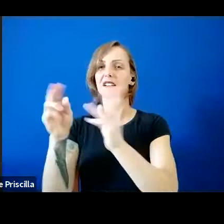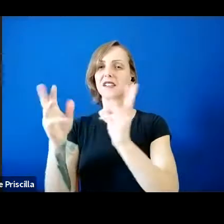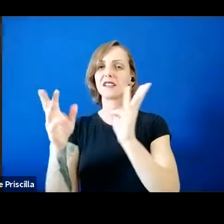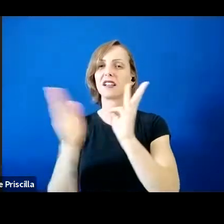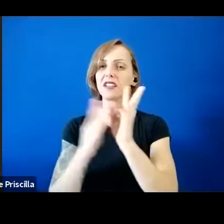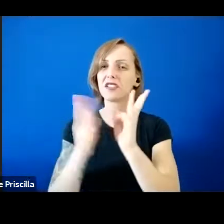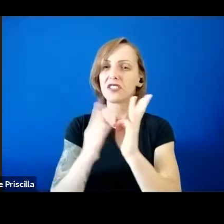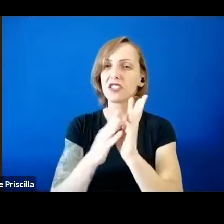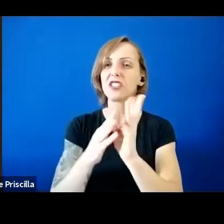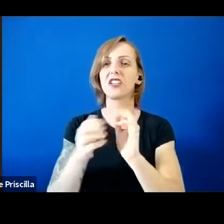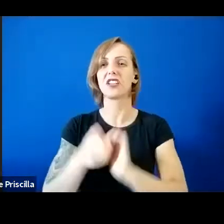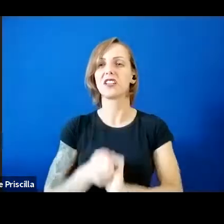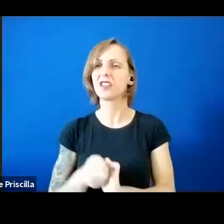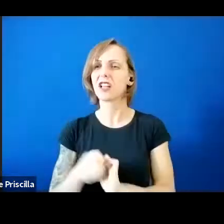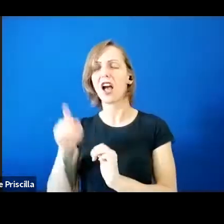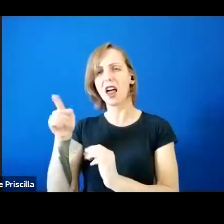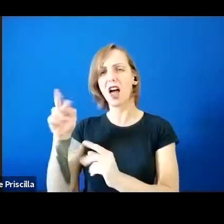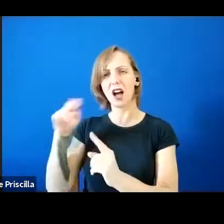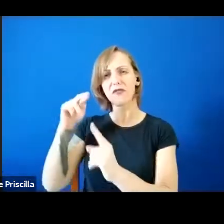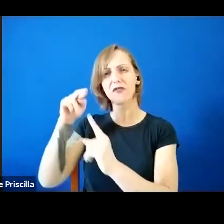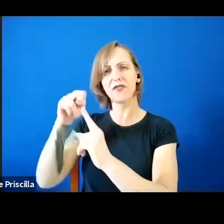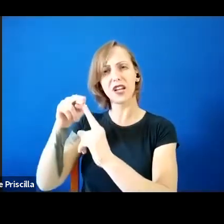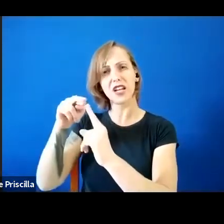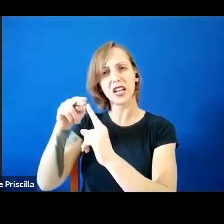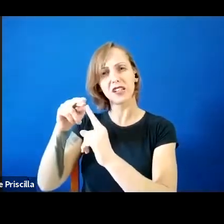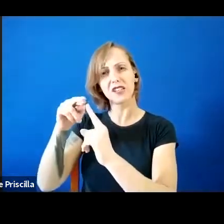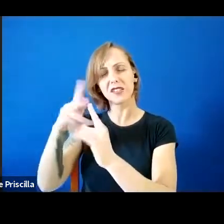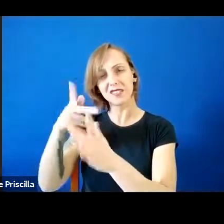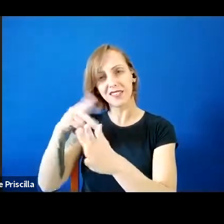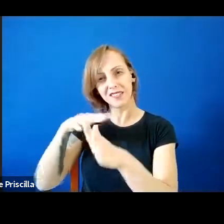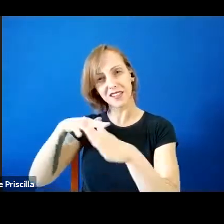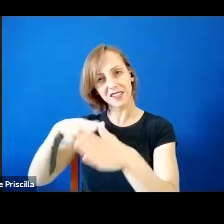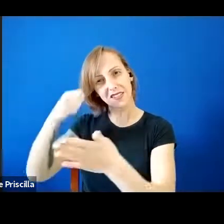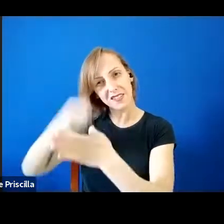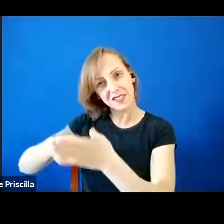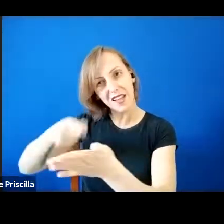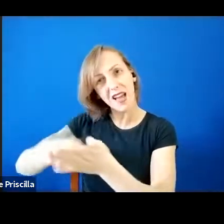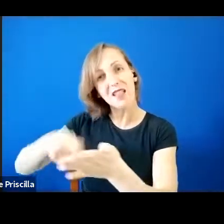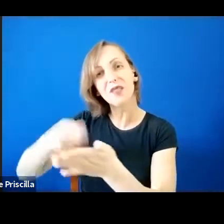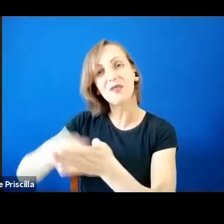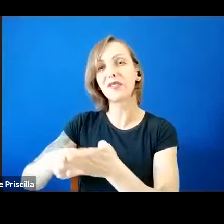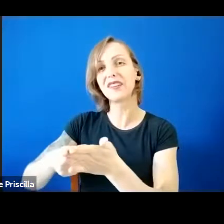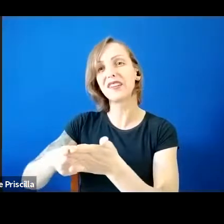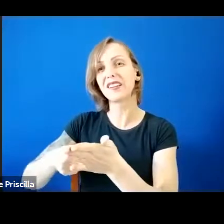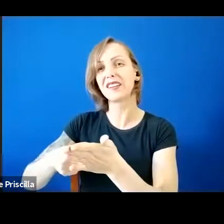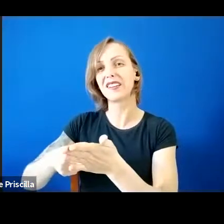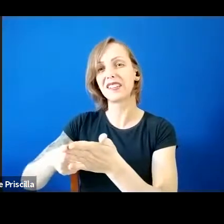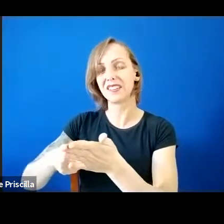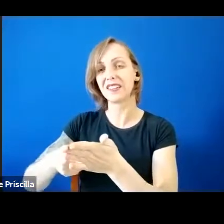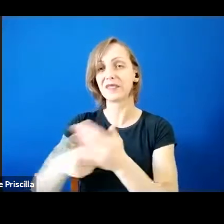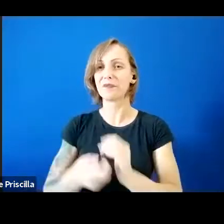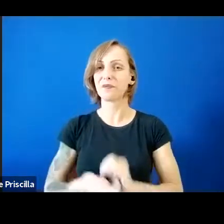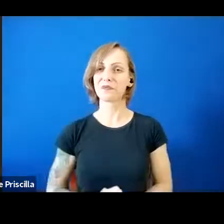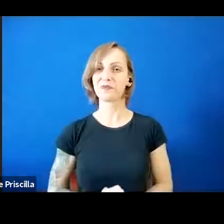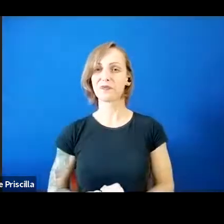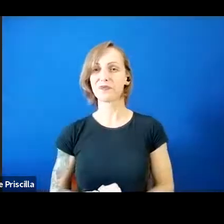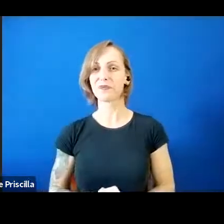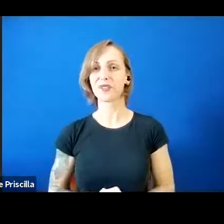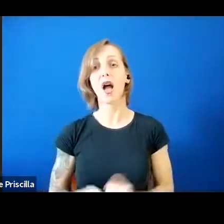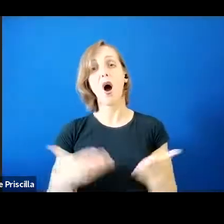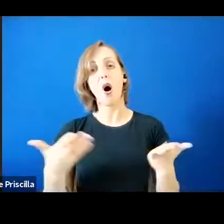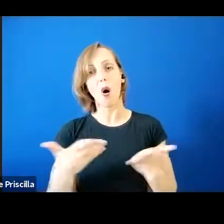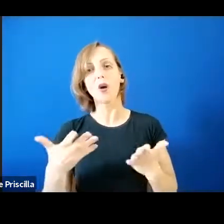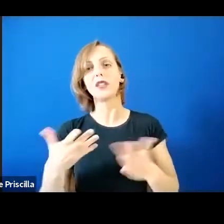de referência na luta hoje nesse país que hoje passa por um governo